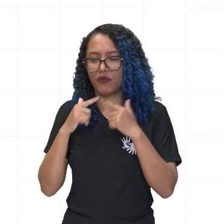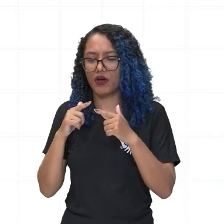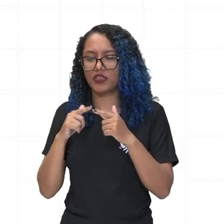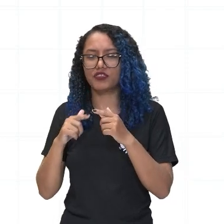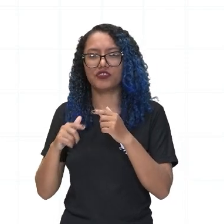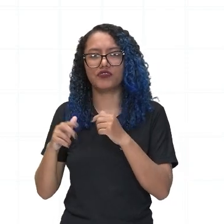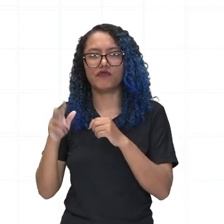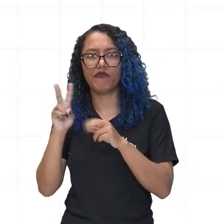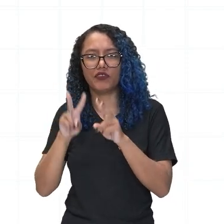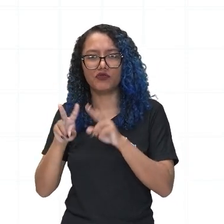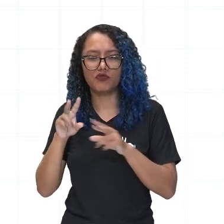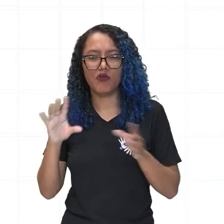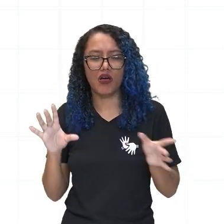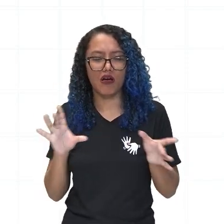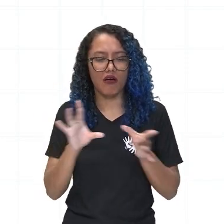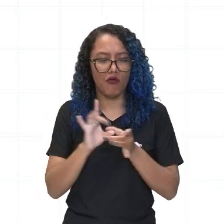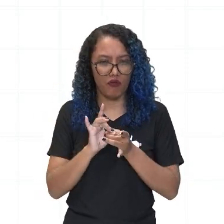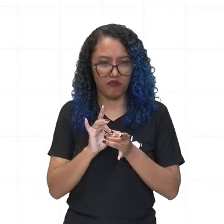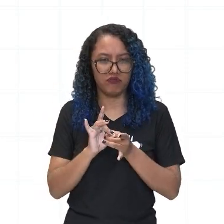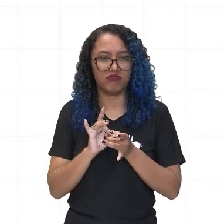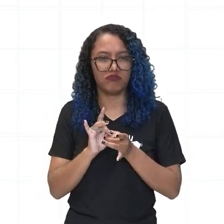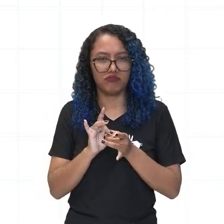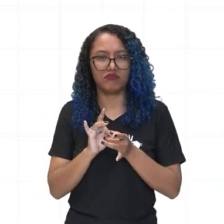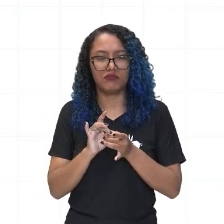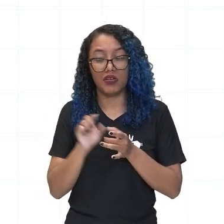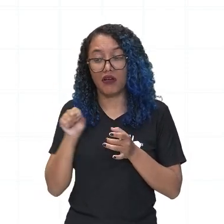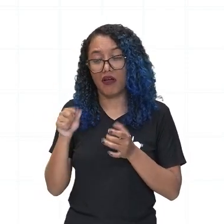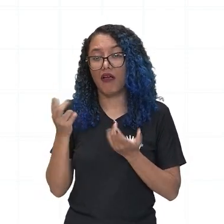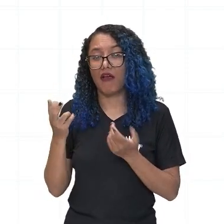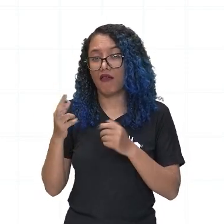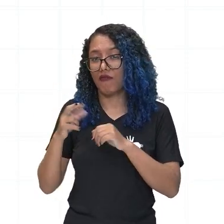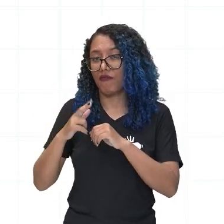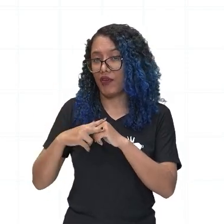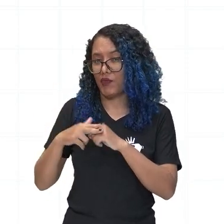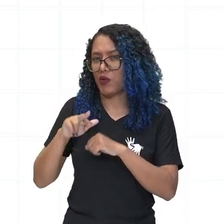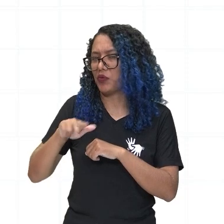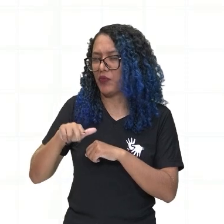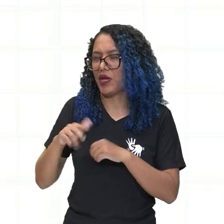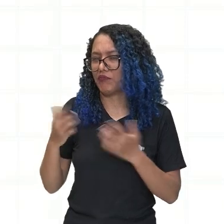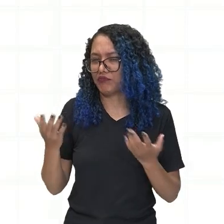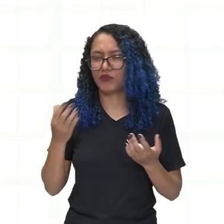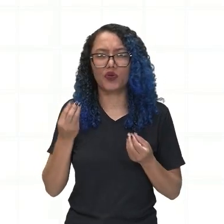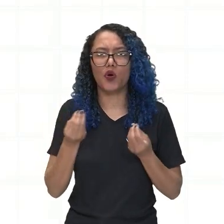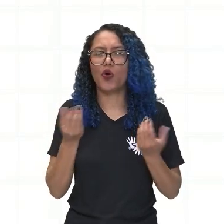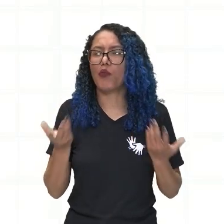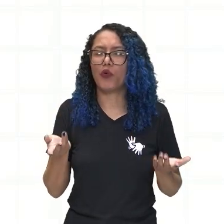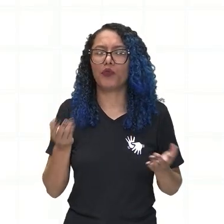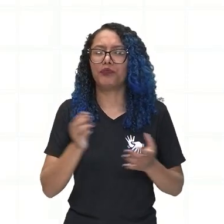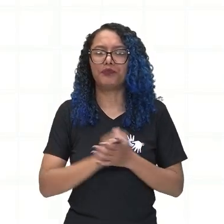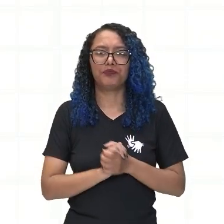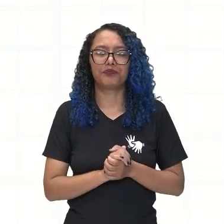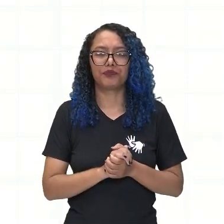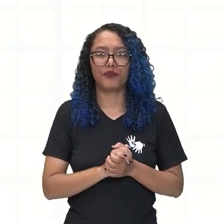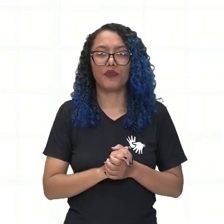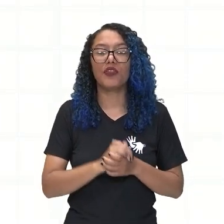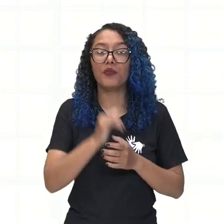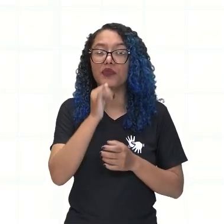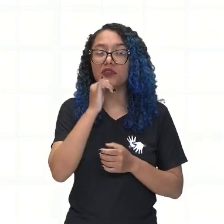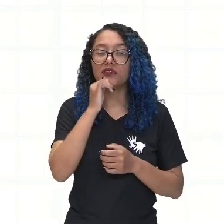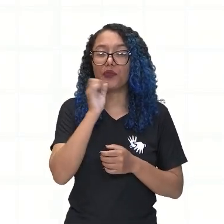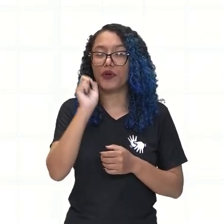só. Então, a linguagem, no caso, seria a linguagem não verbal. Temos aqui essa figura. Ó, observe aqui, eu